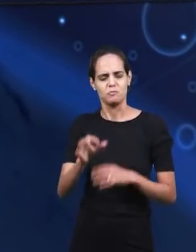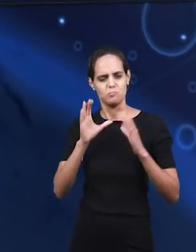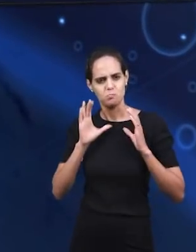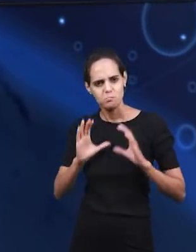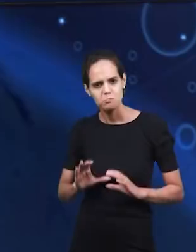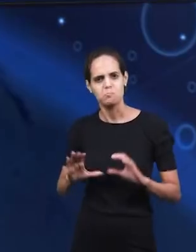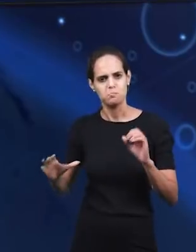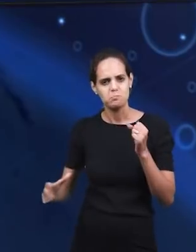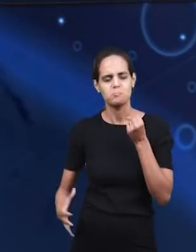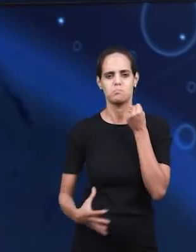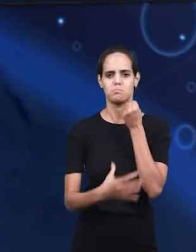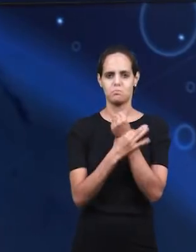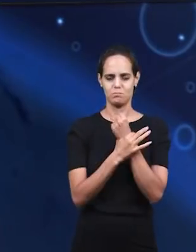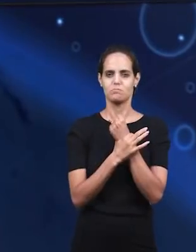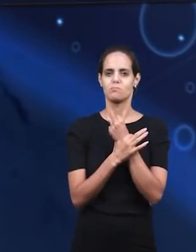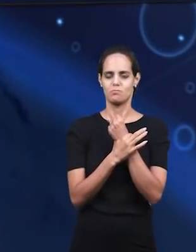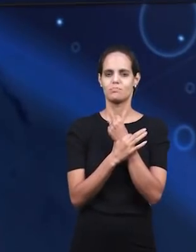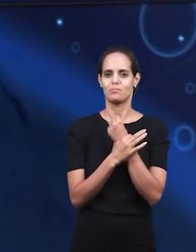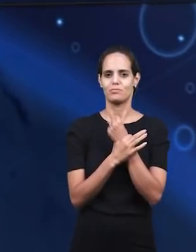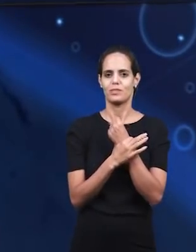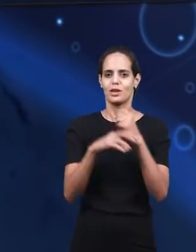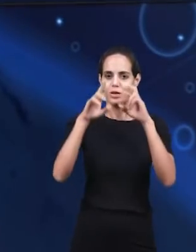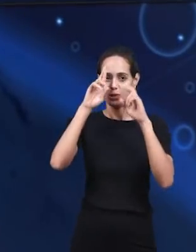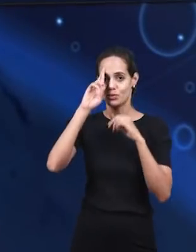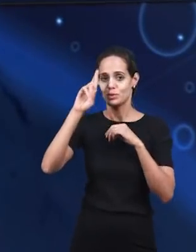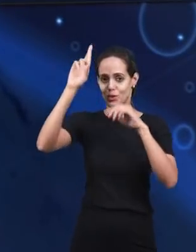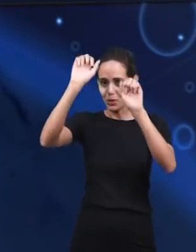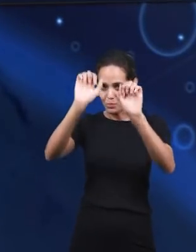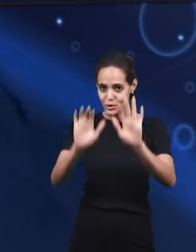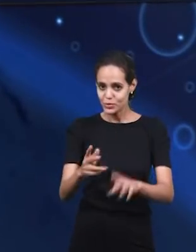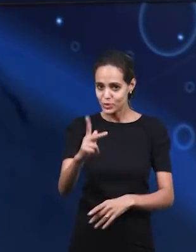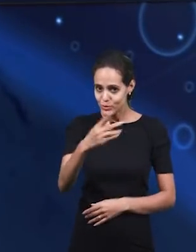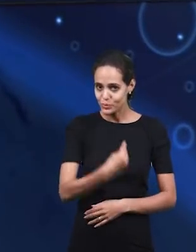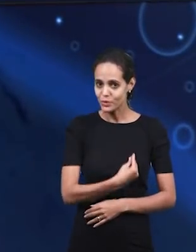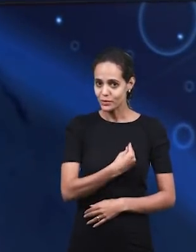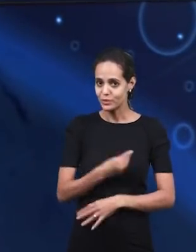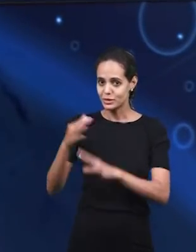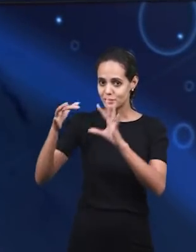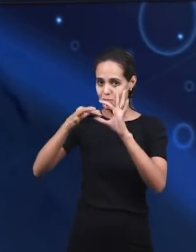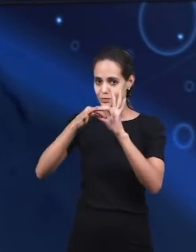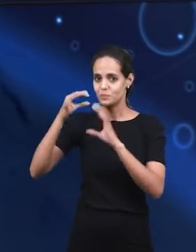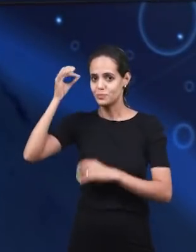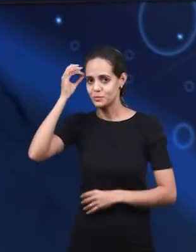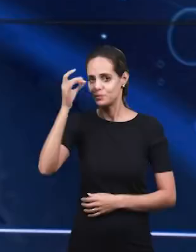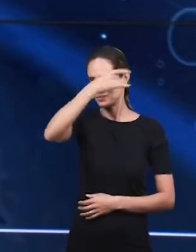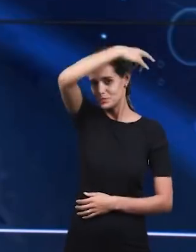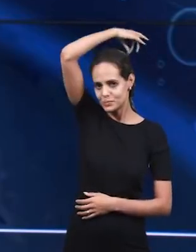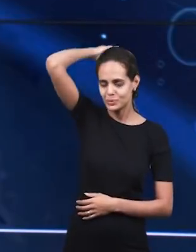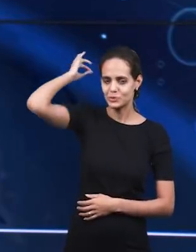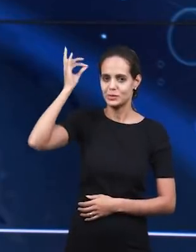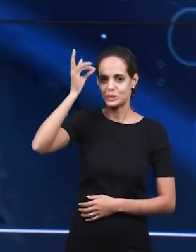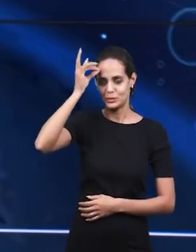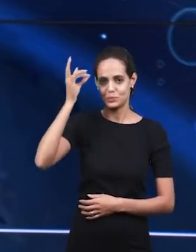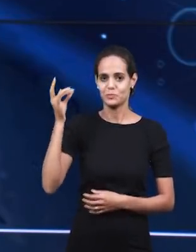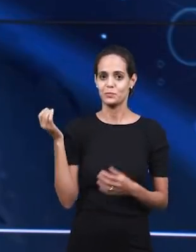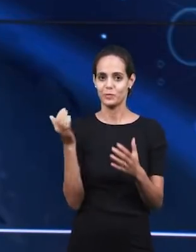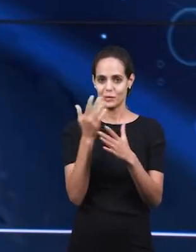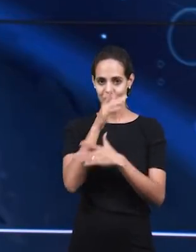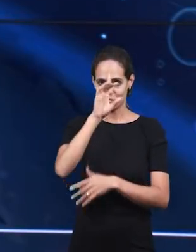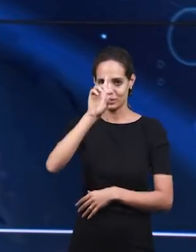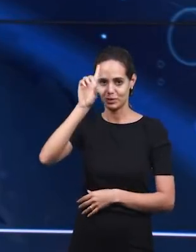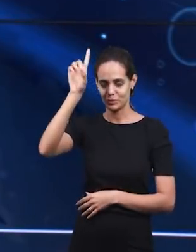Senhor. Que Deus abençoe muito e faça prosperar muito a sua vida espiritual, Gabriel. Glória a Deus. Meus irmãos, agora nós